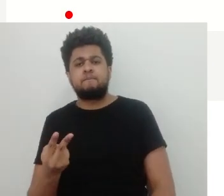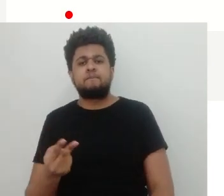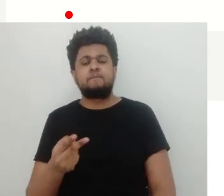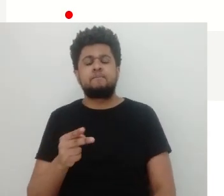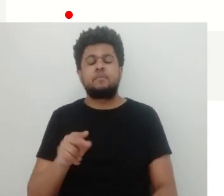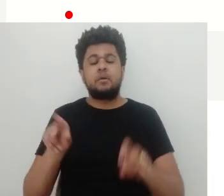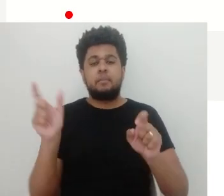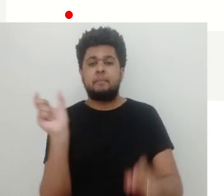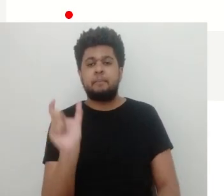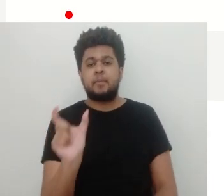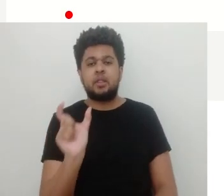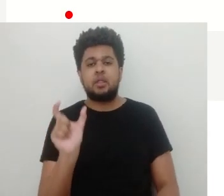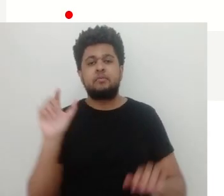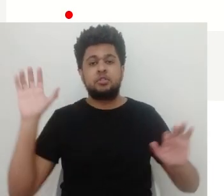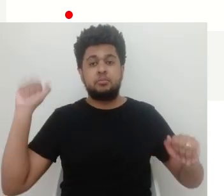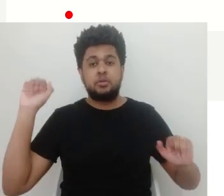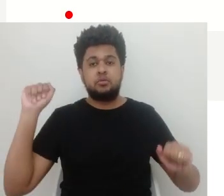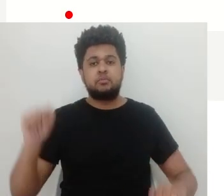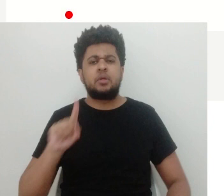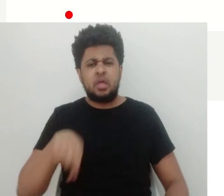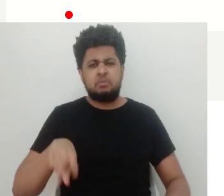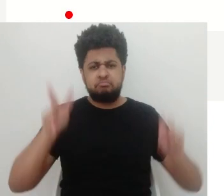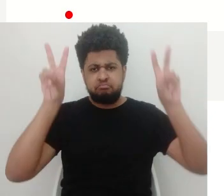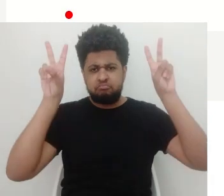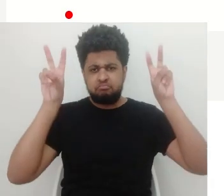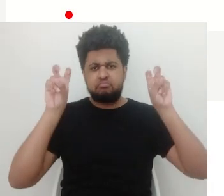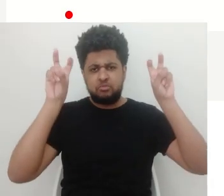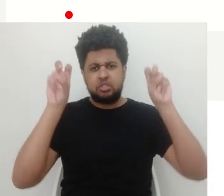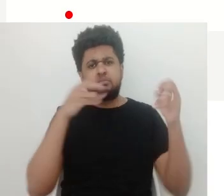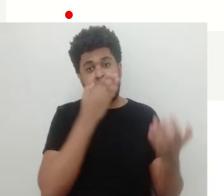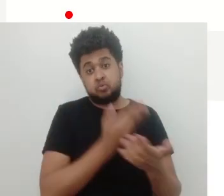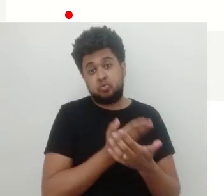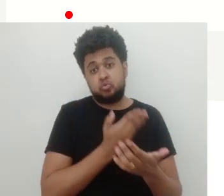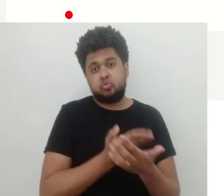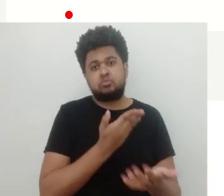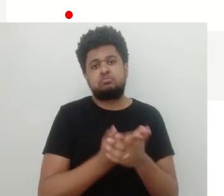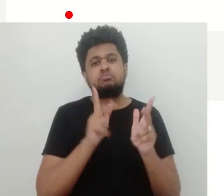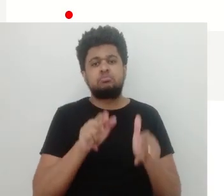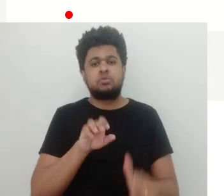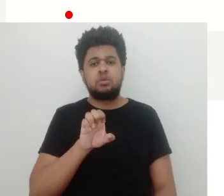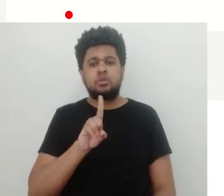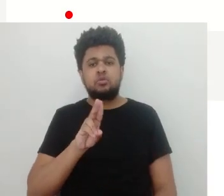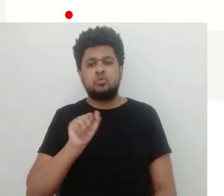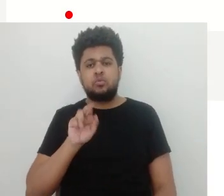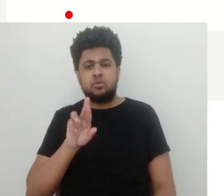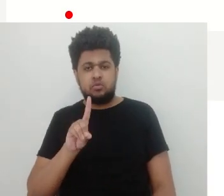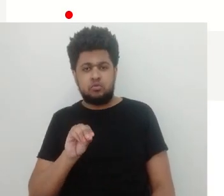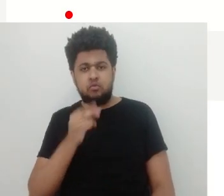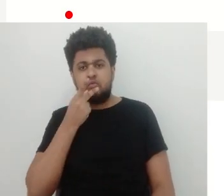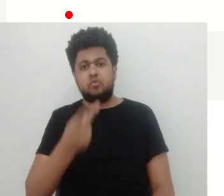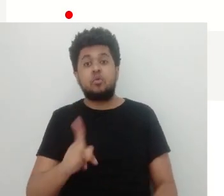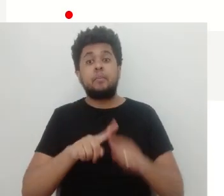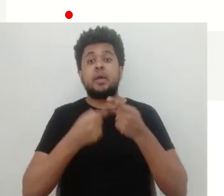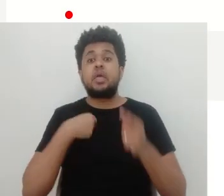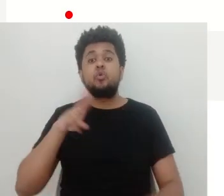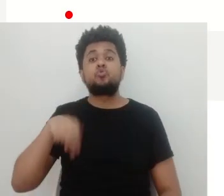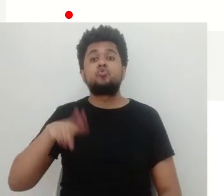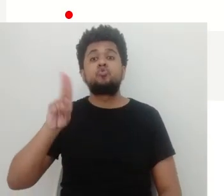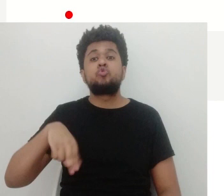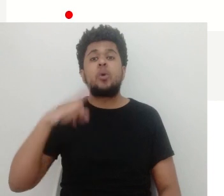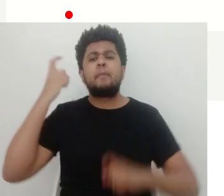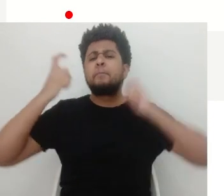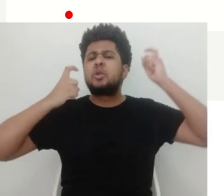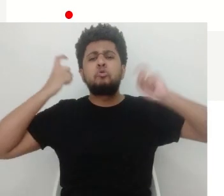em estudar a interdisciplinaridade, né? Mas a cada etapa minha, desde os estudos